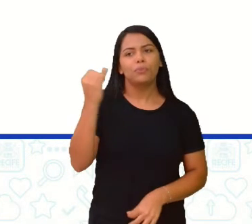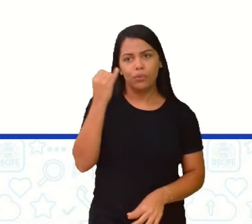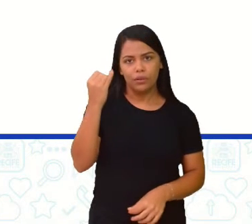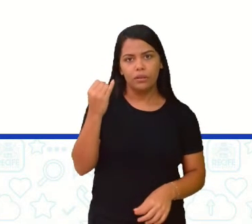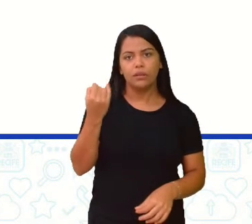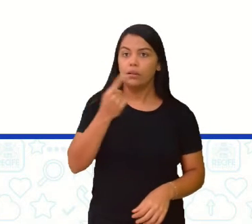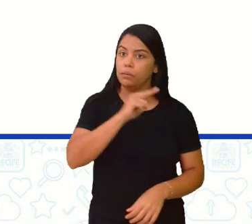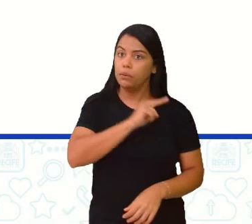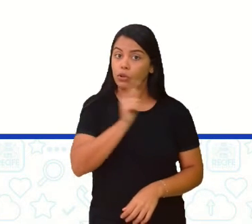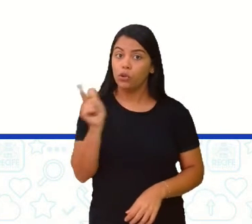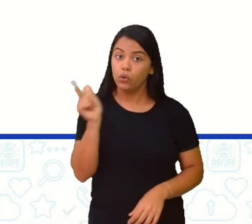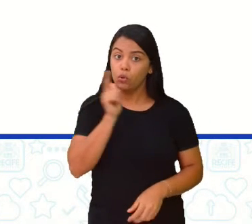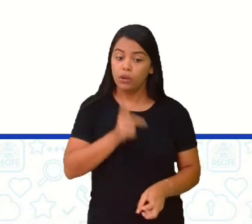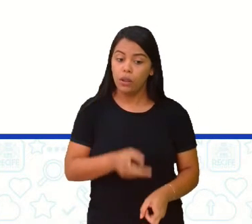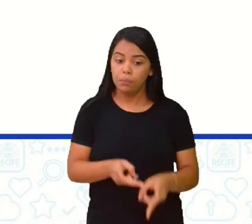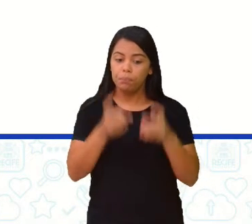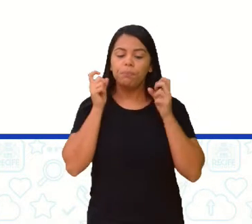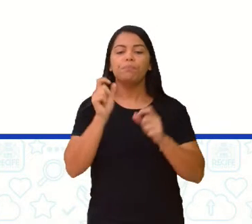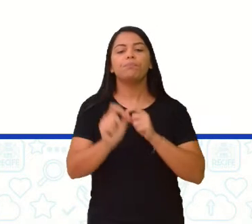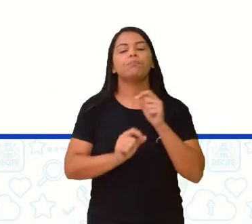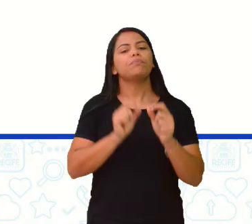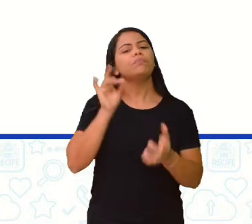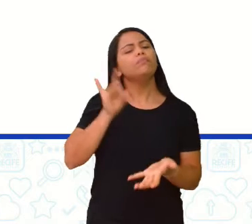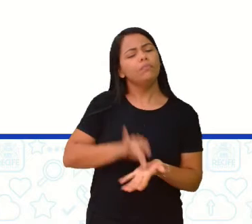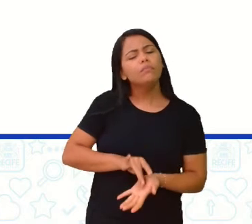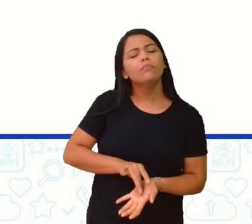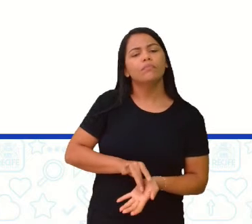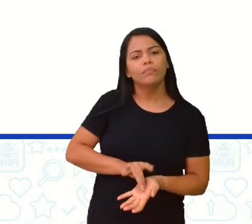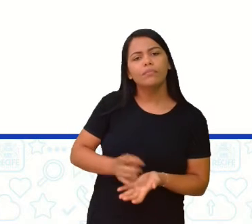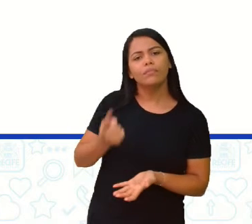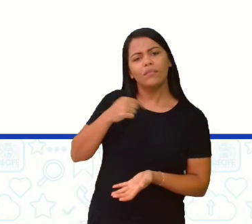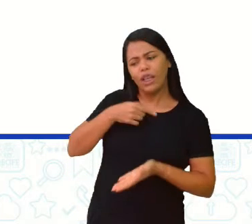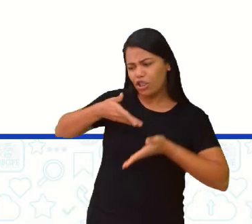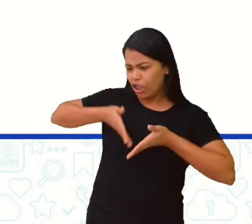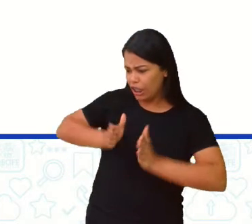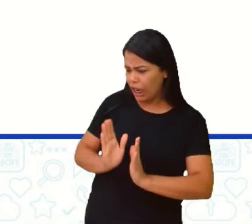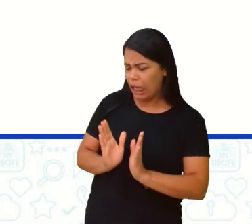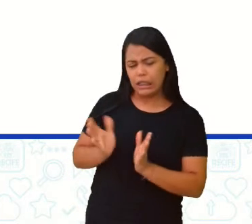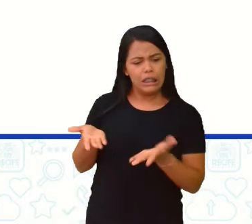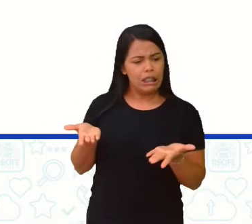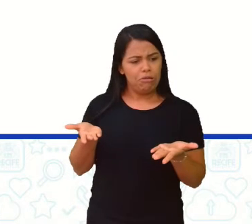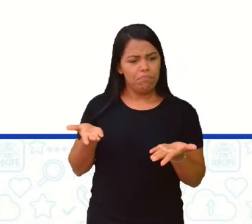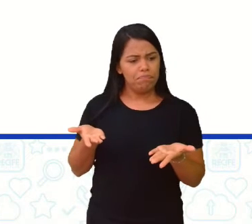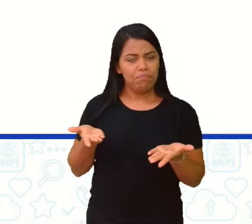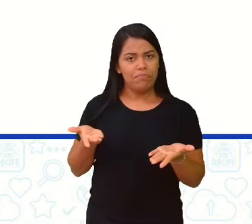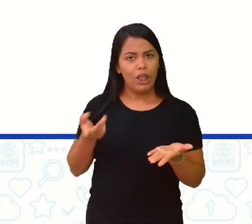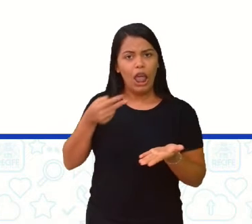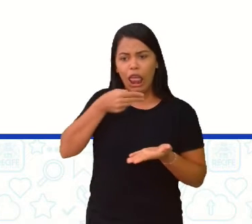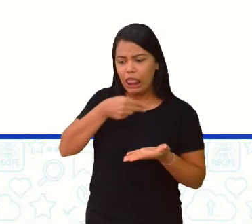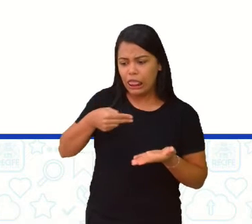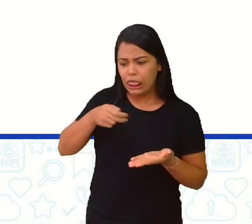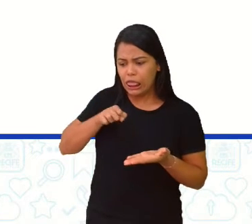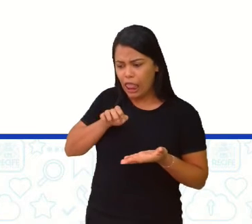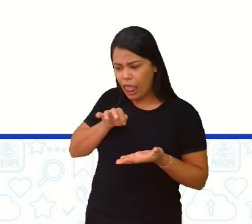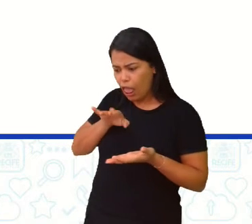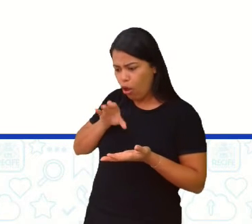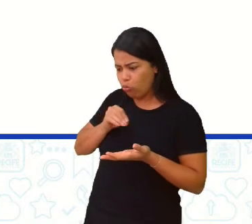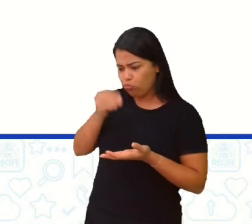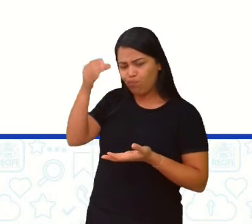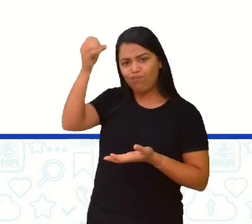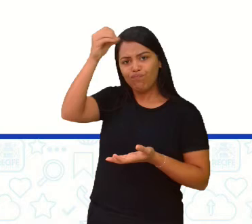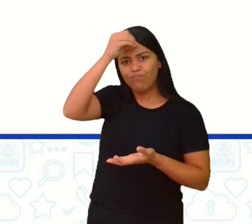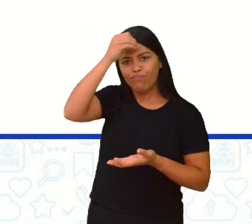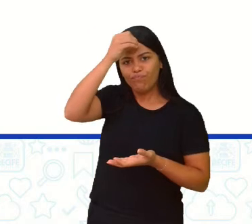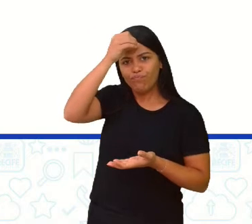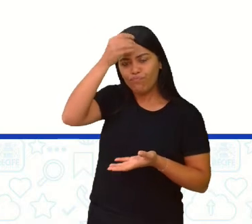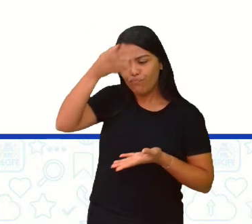para que a gente perceba que é verdade, a gente nasce neutro, Ninguém nasce sabendo nada, ninguém